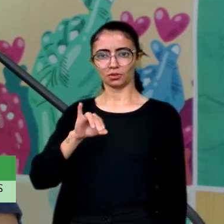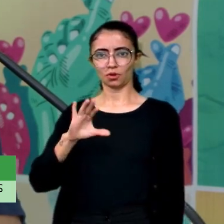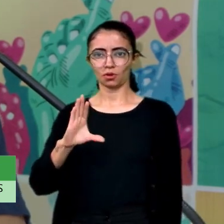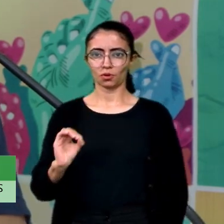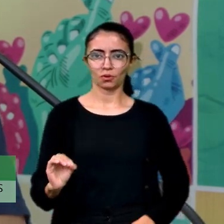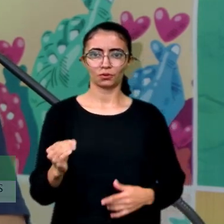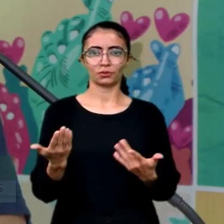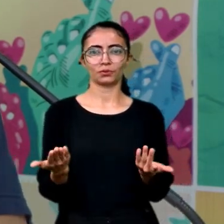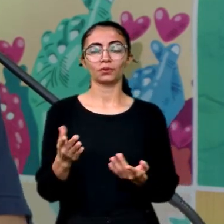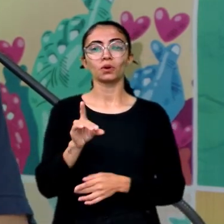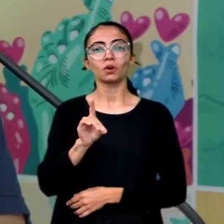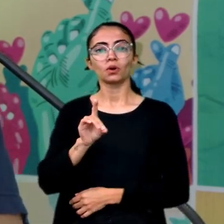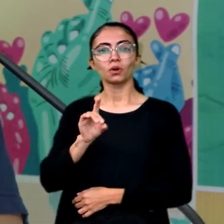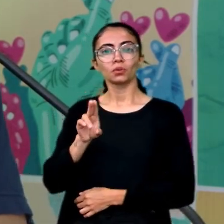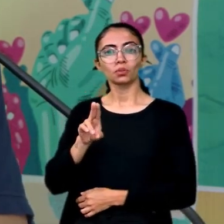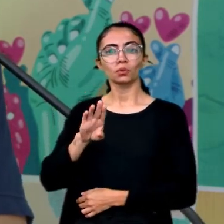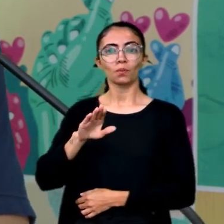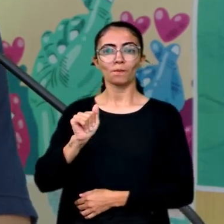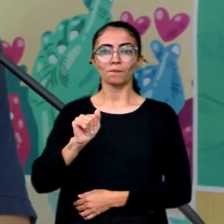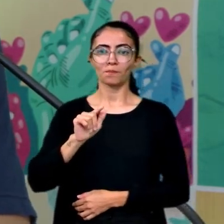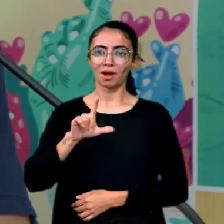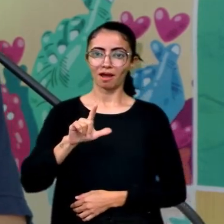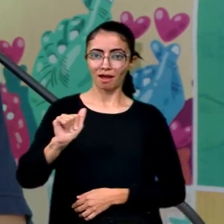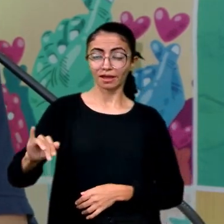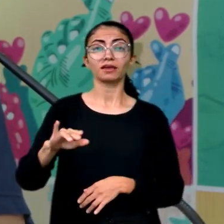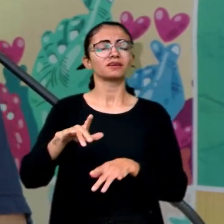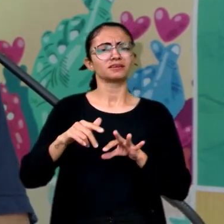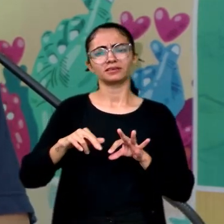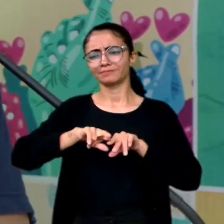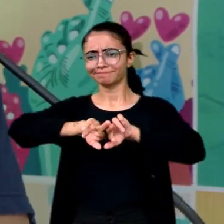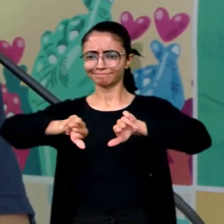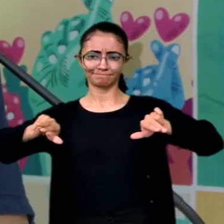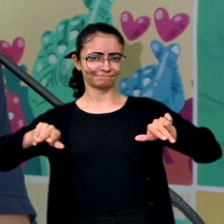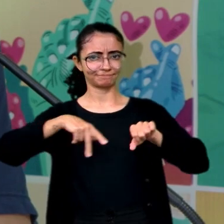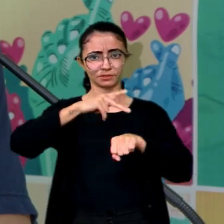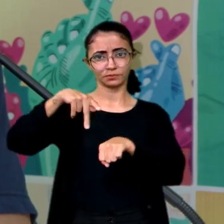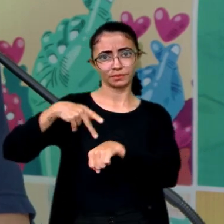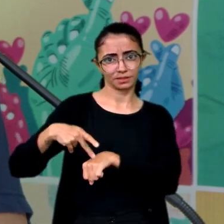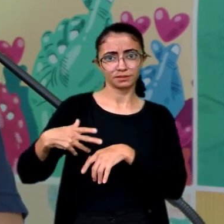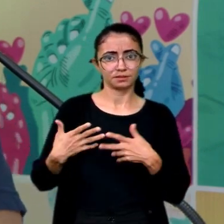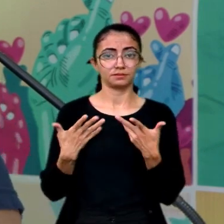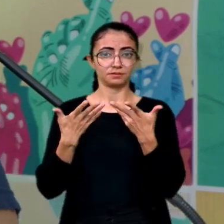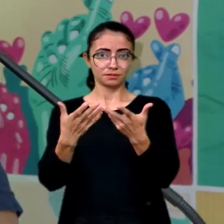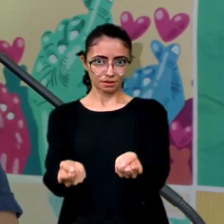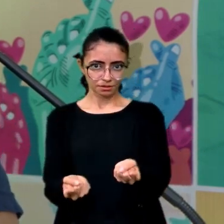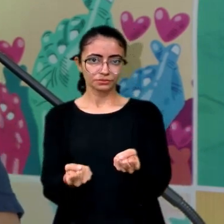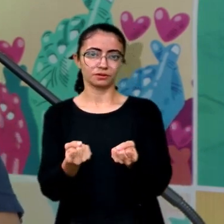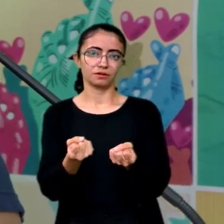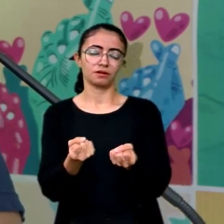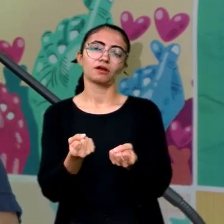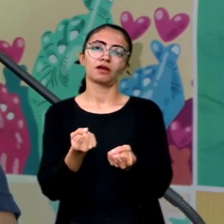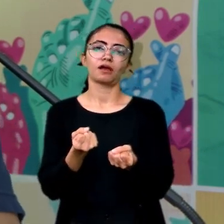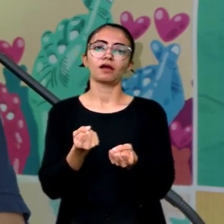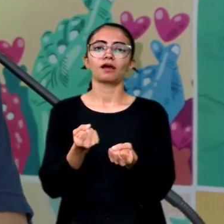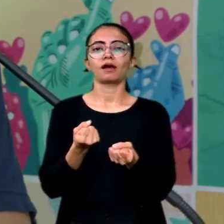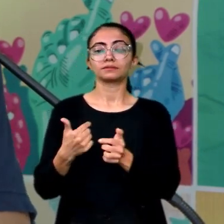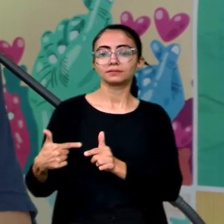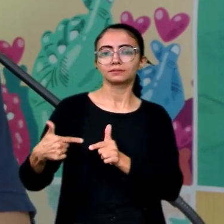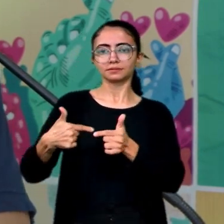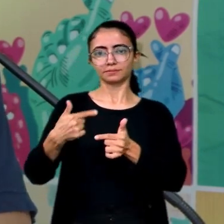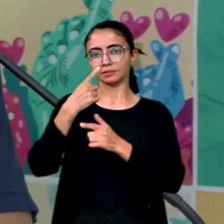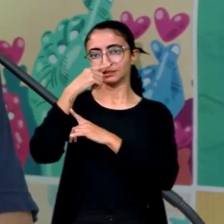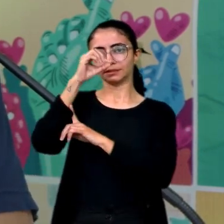Londres, Nova York, são cidades que aderiram à iniciativa Lixo Zero. Ela tem por objetivo a redução